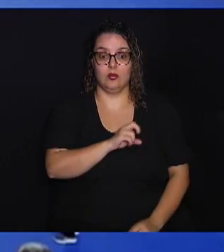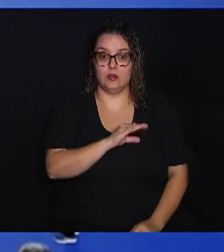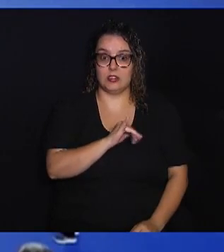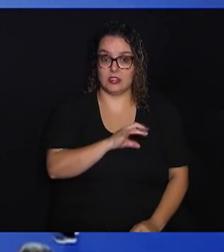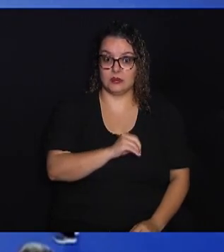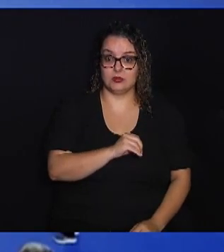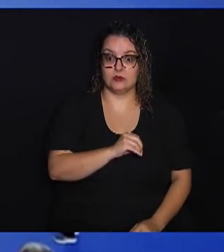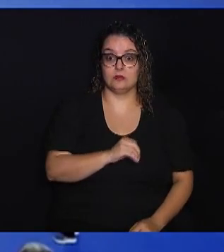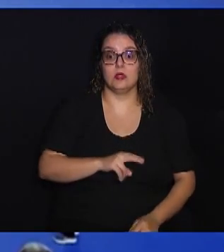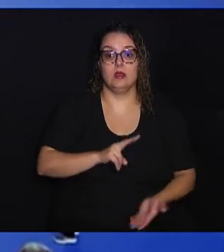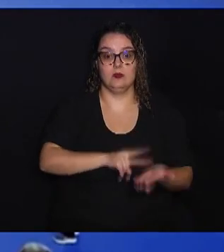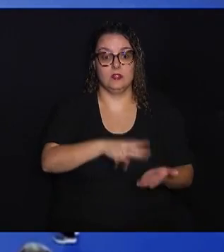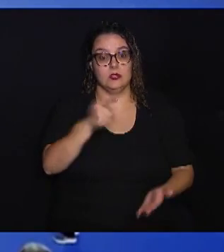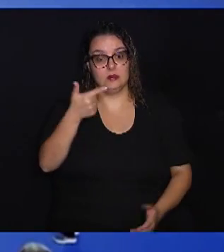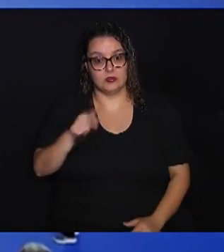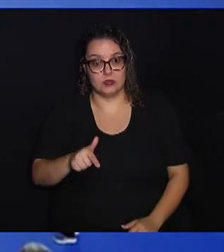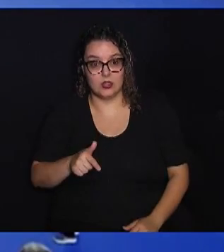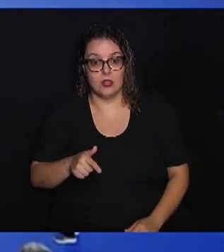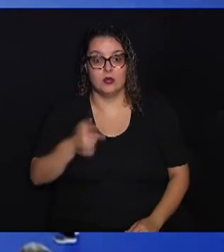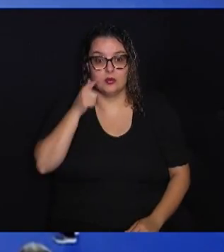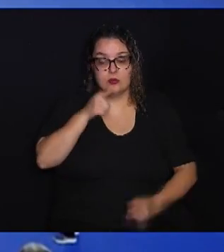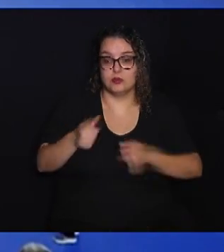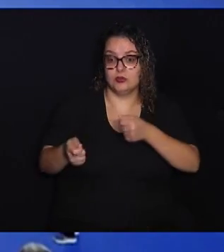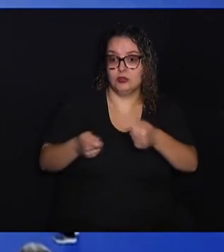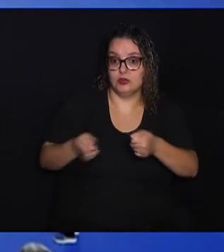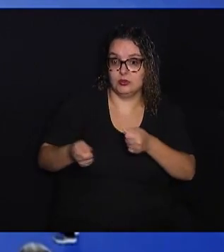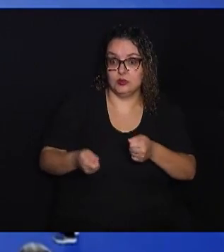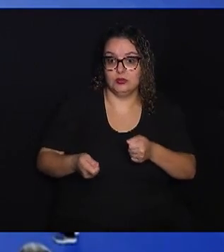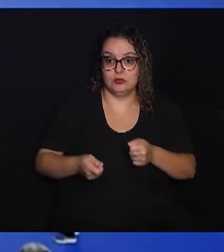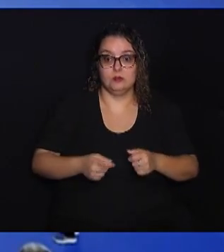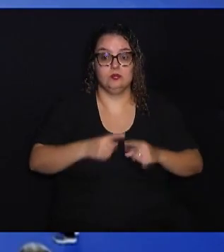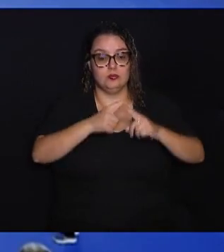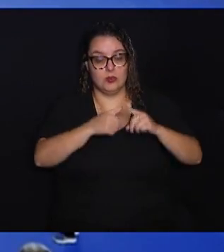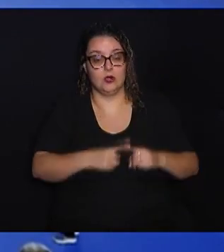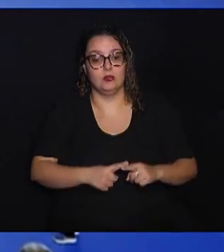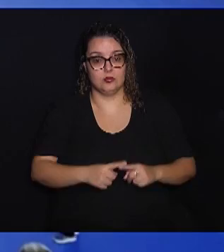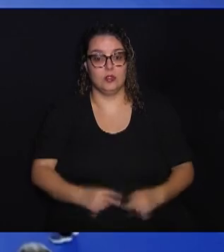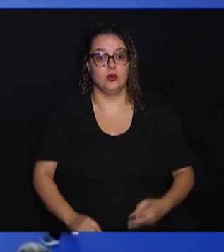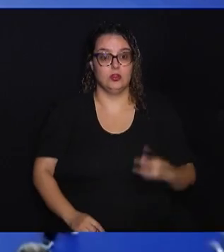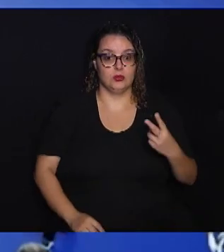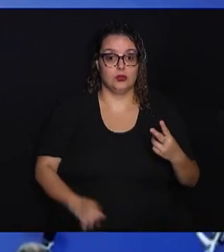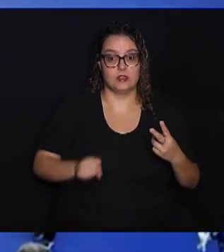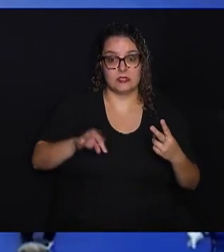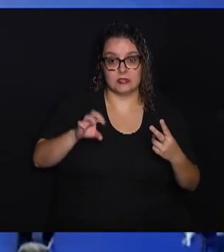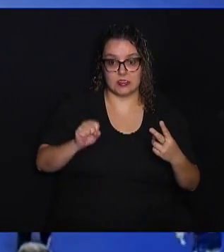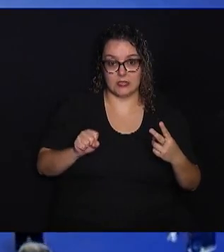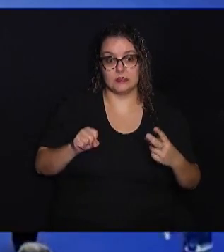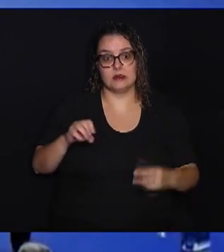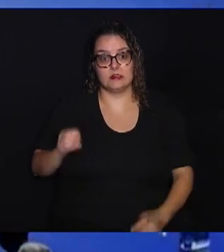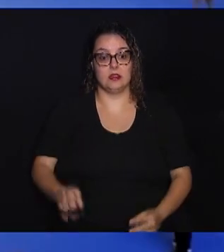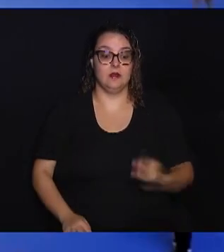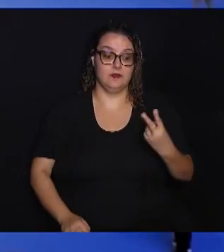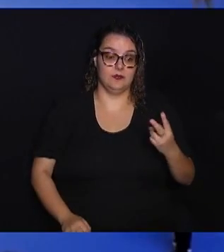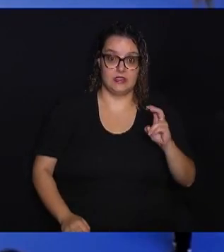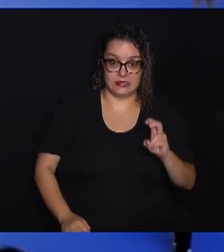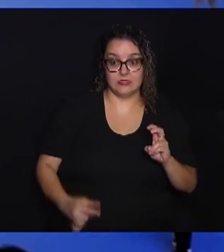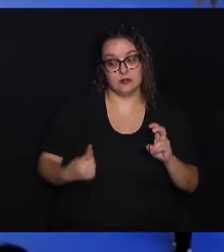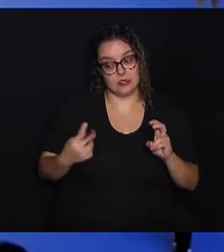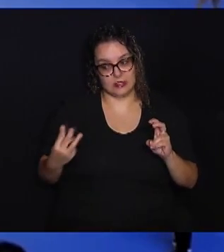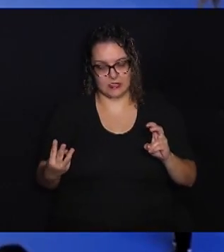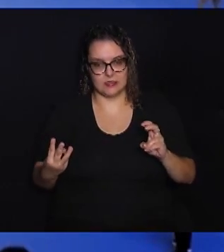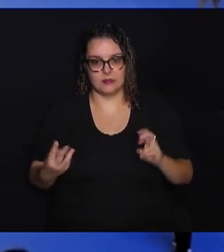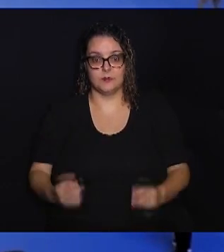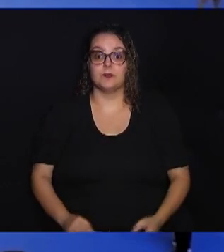manteve a vantagem e conseguiu controlar o jogo, abrindo 2-0. A parcial foi de 25-13. Já no